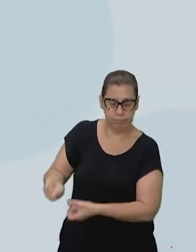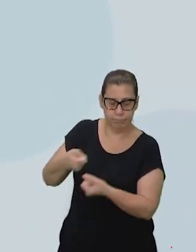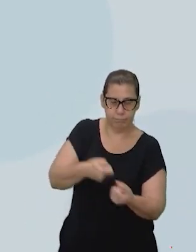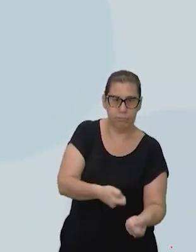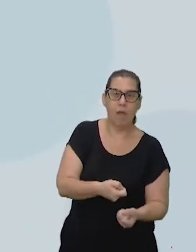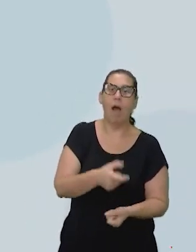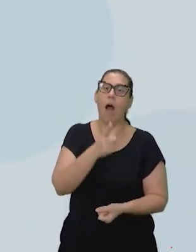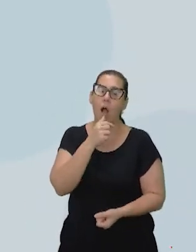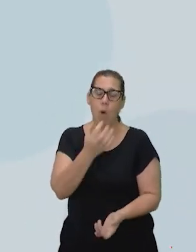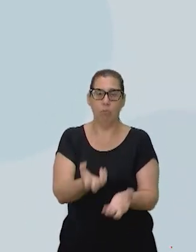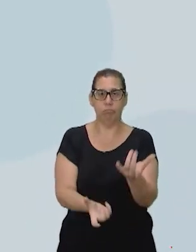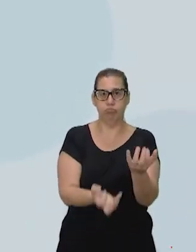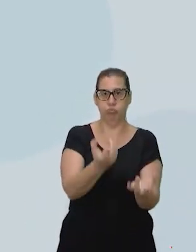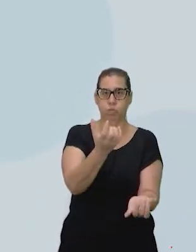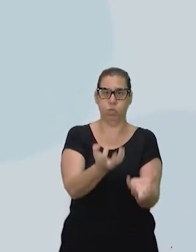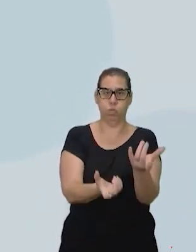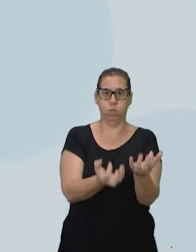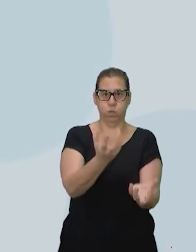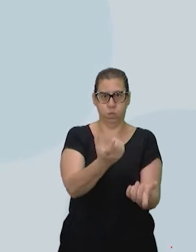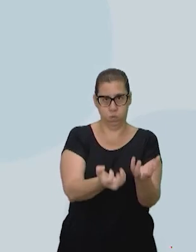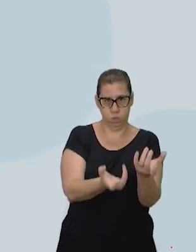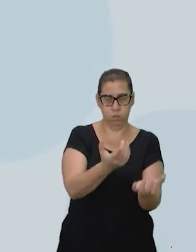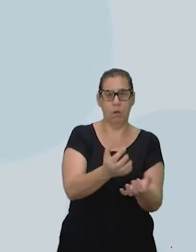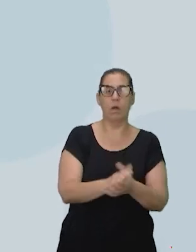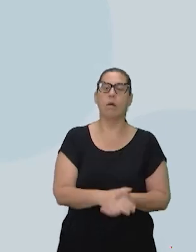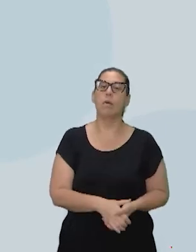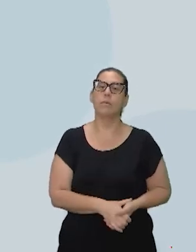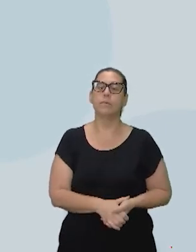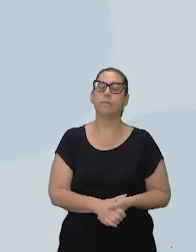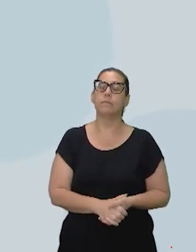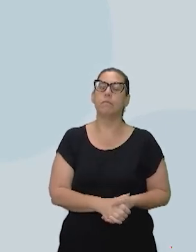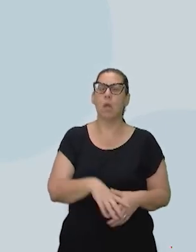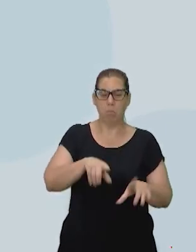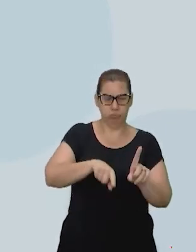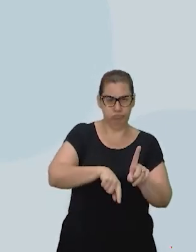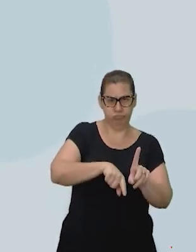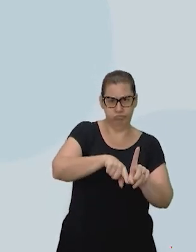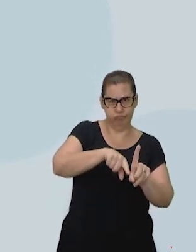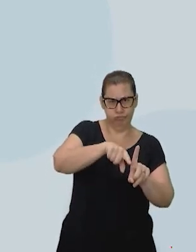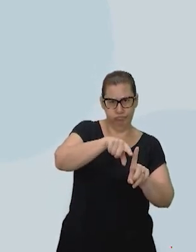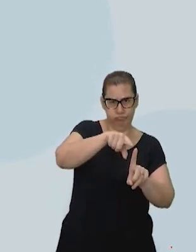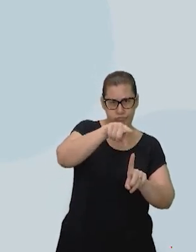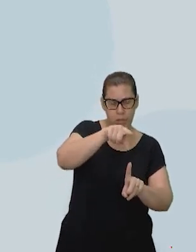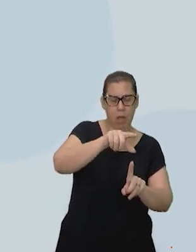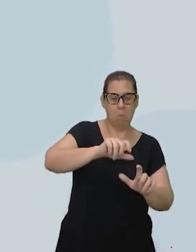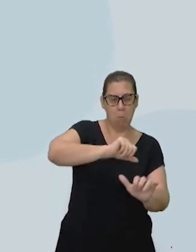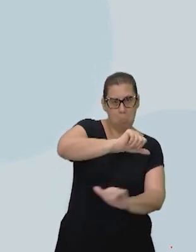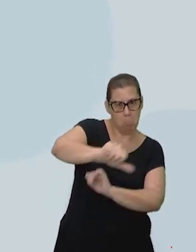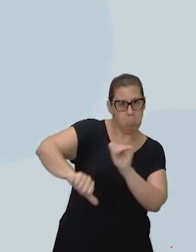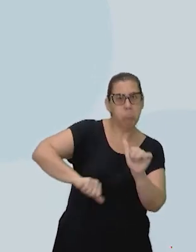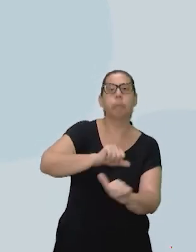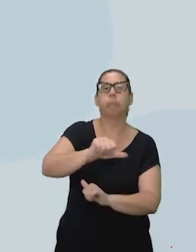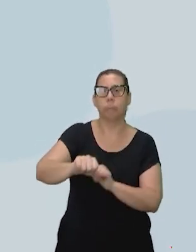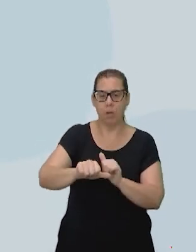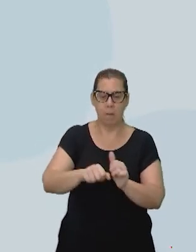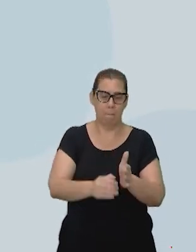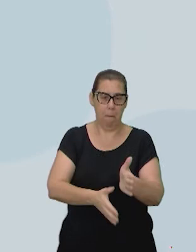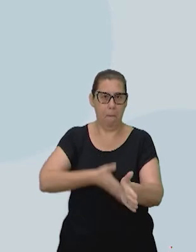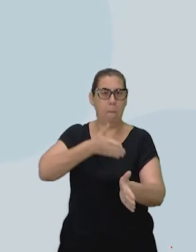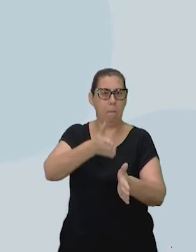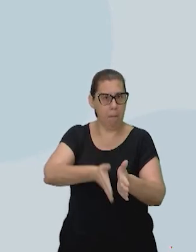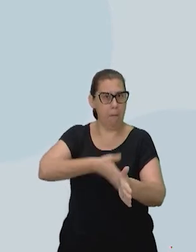a água, uma parte desse calor, uma boa parte eu espero, é transformada em